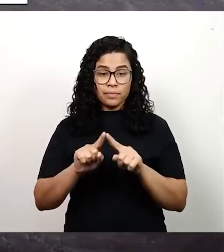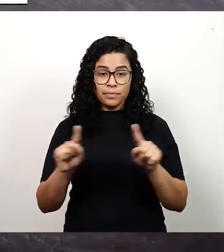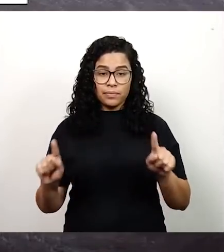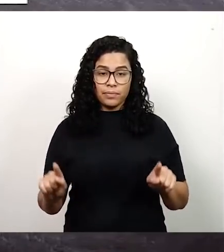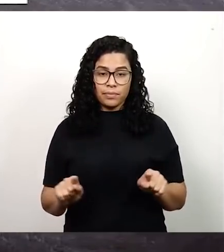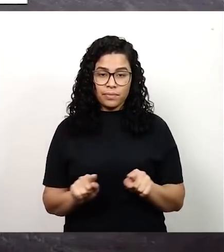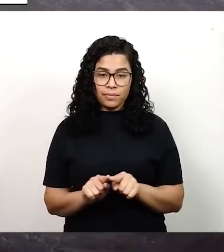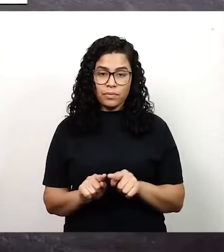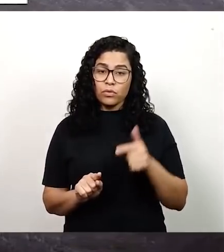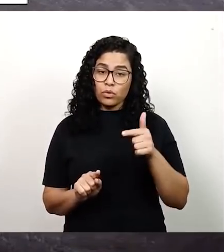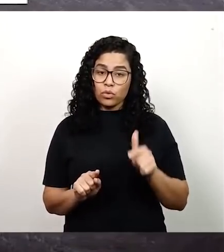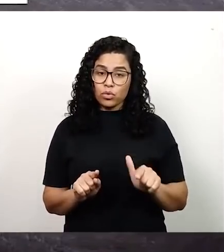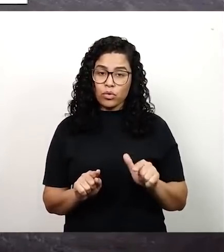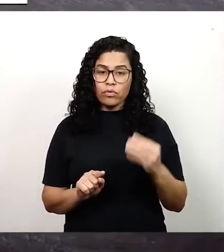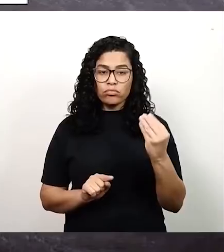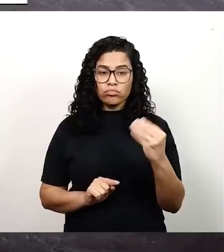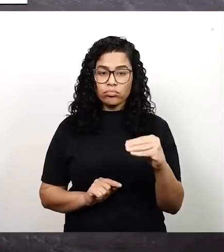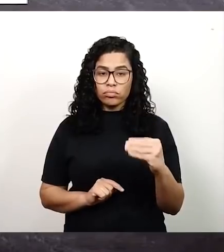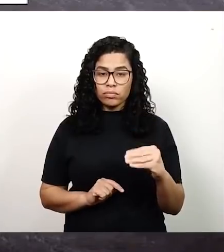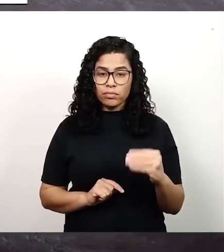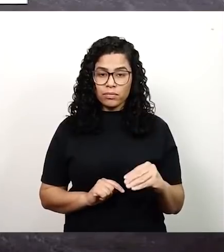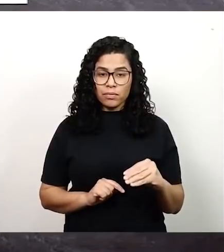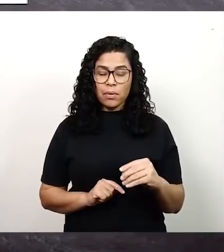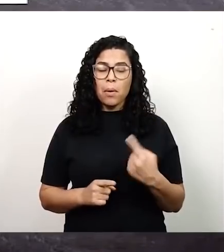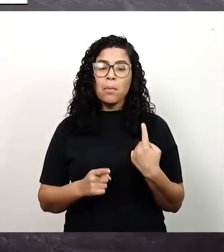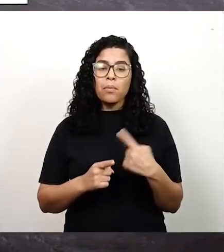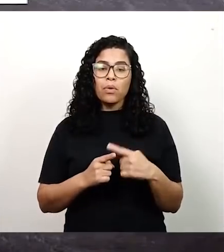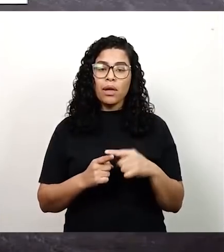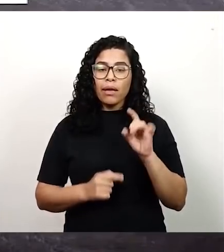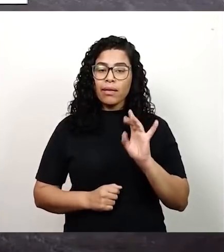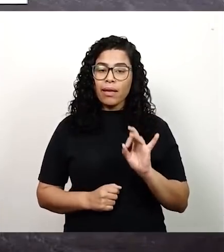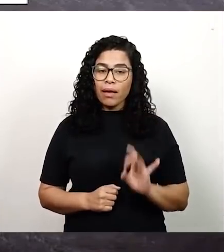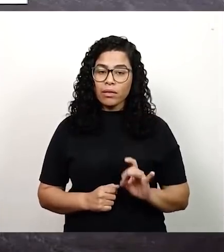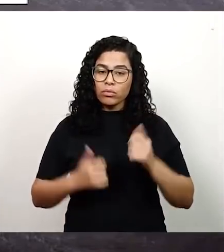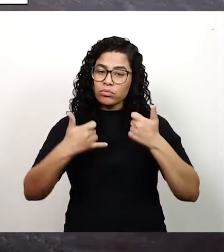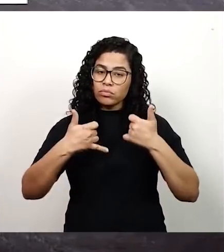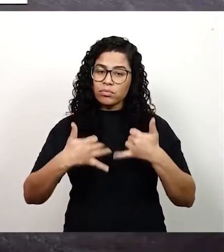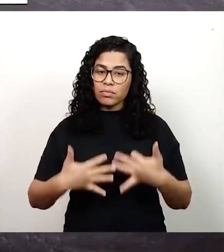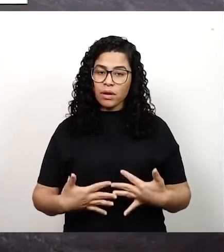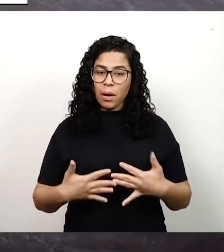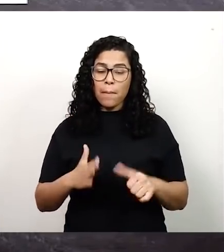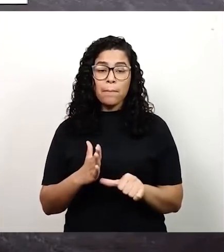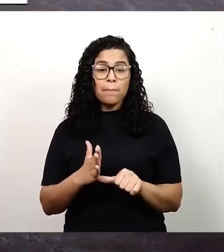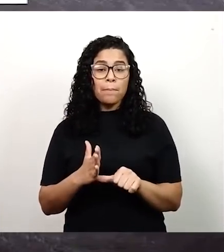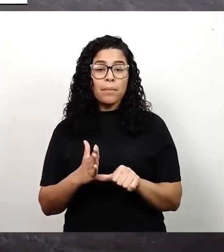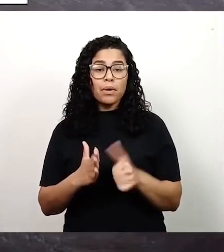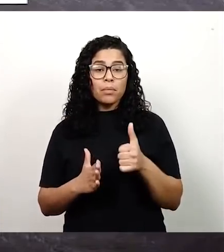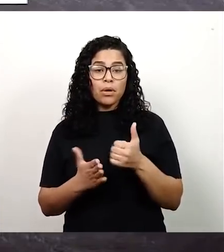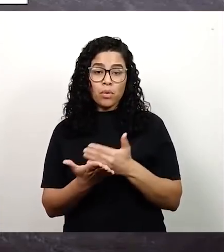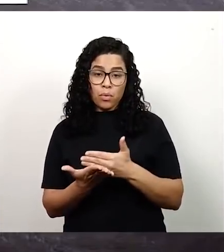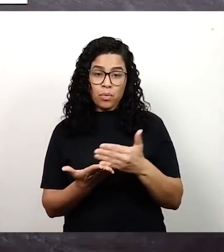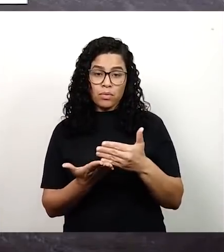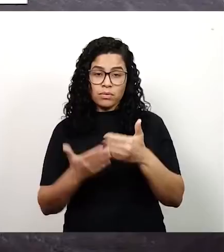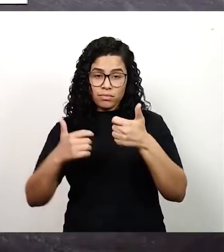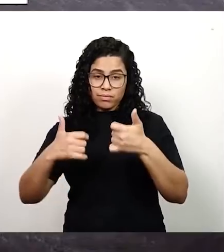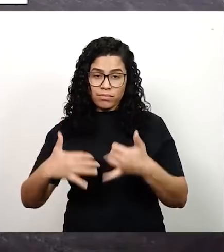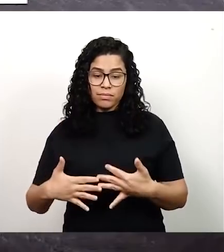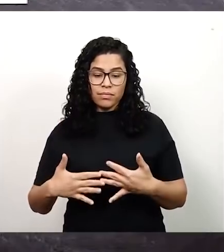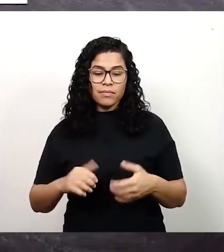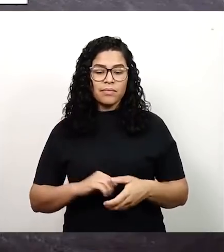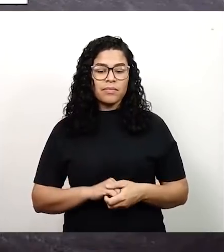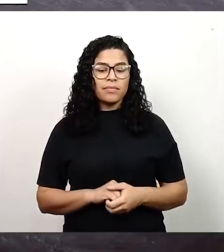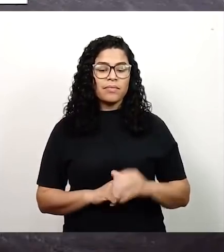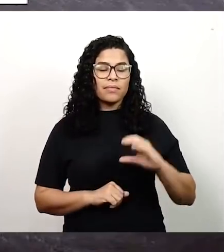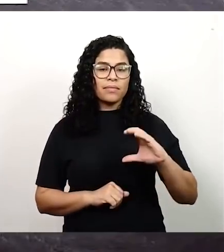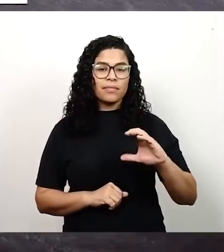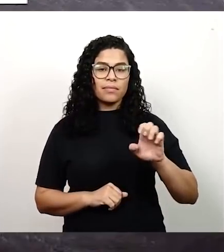novamente os símbolozinhos porque precisamos falar um pouquinho deles. Em primeiro lugar, este símbolo